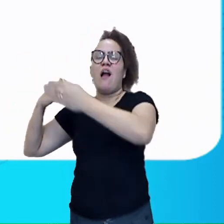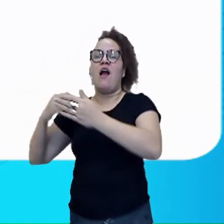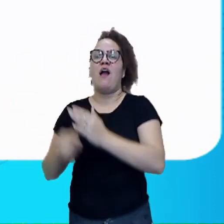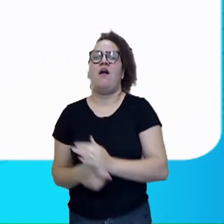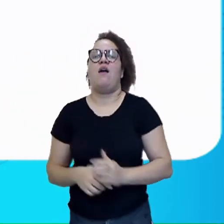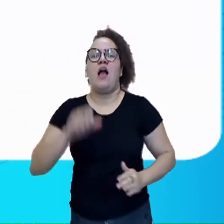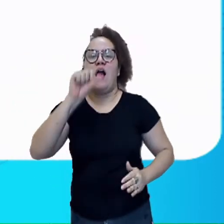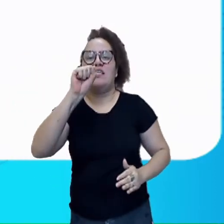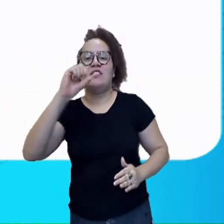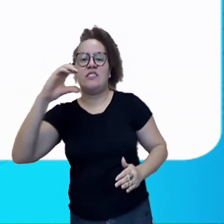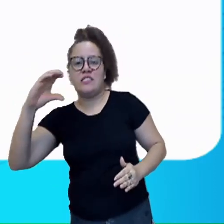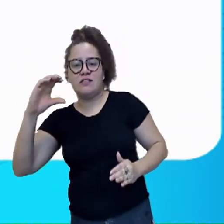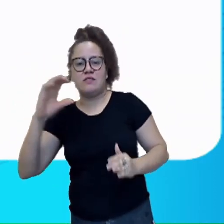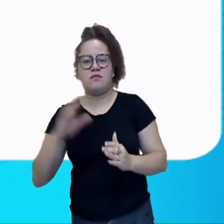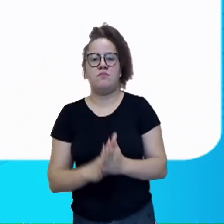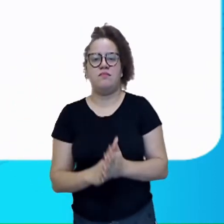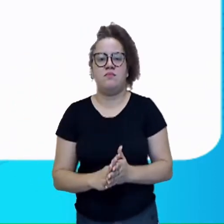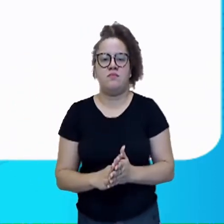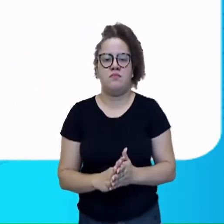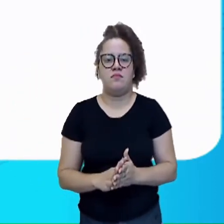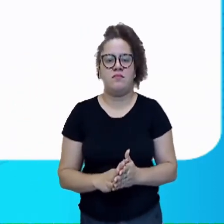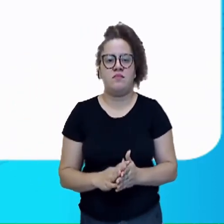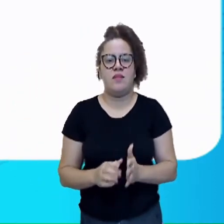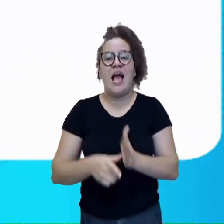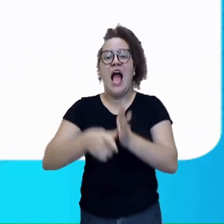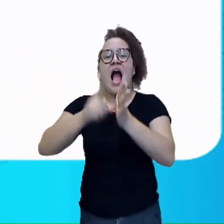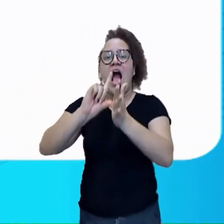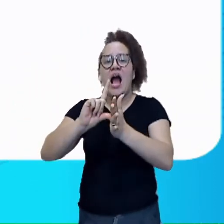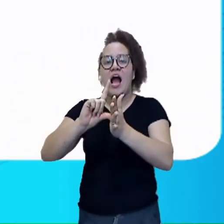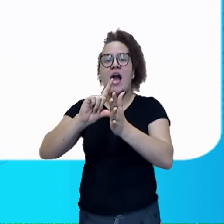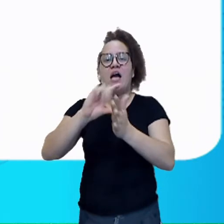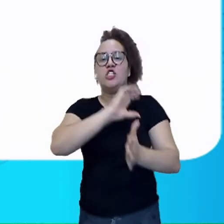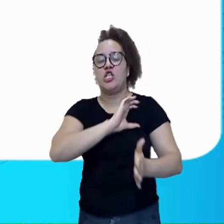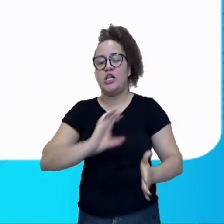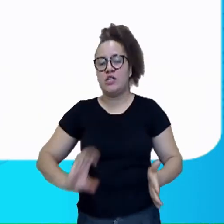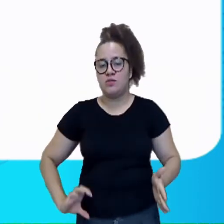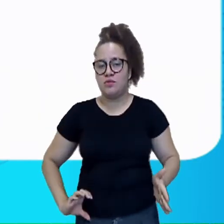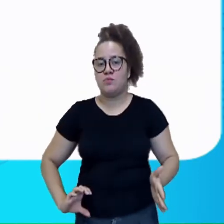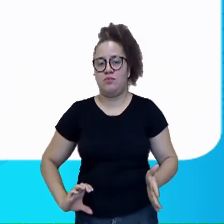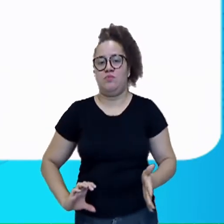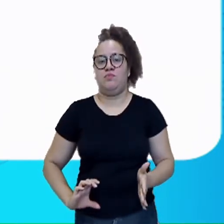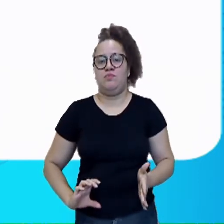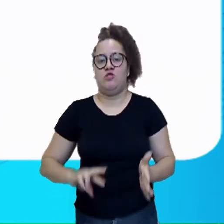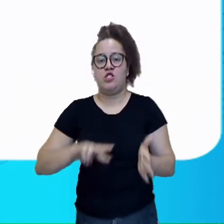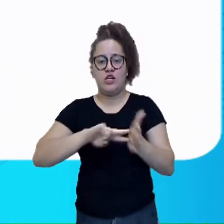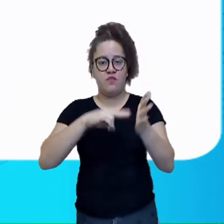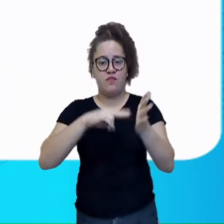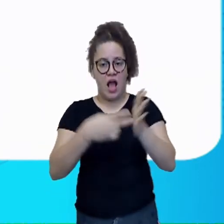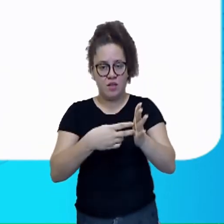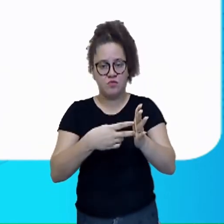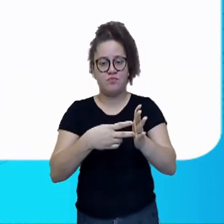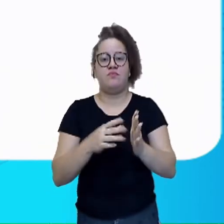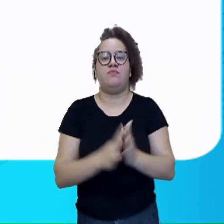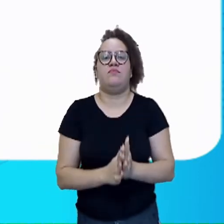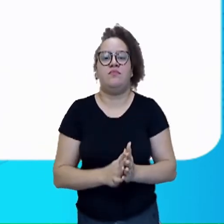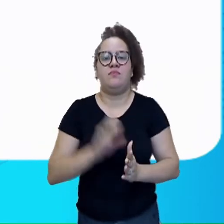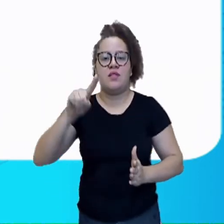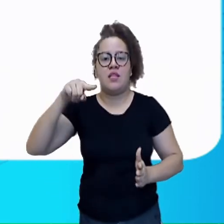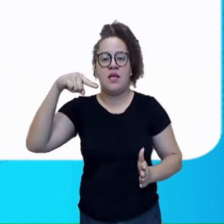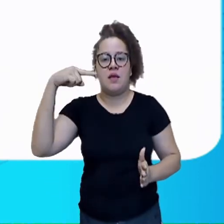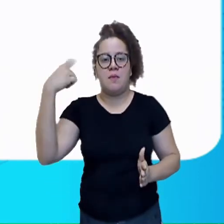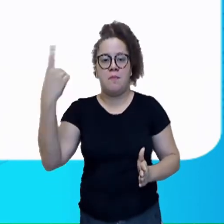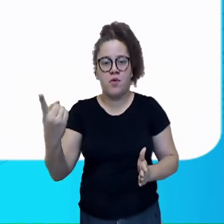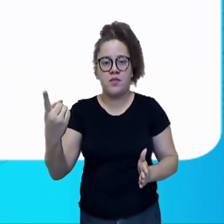essas siglas. AC significa antes de Cristo, as informações veio antes de Cristo. Depois nós